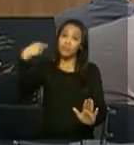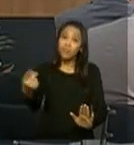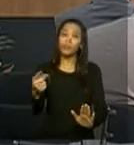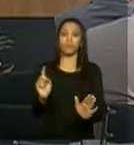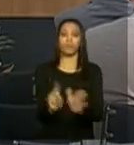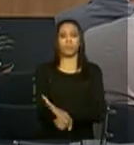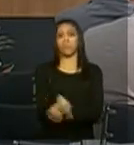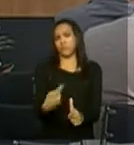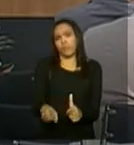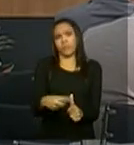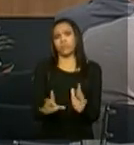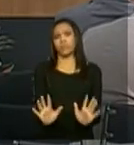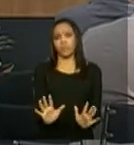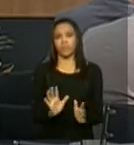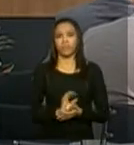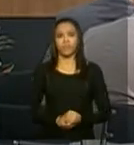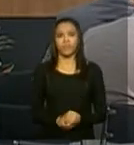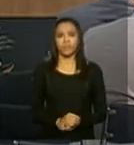problema